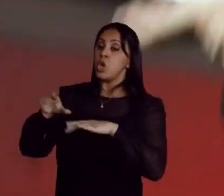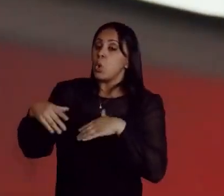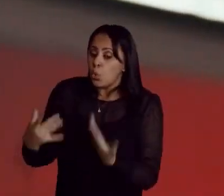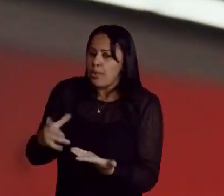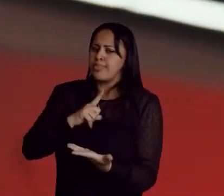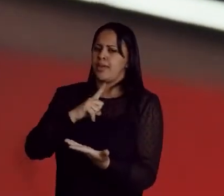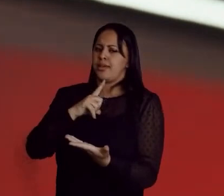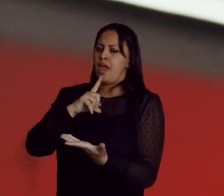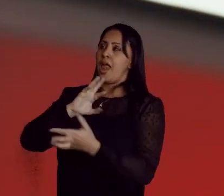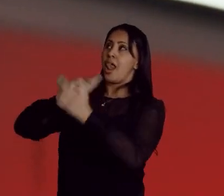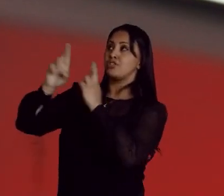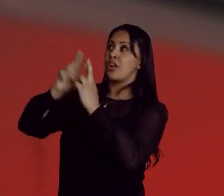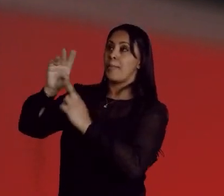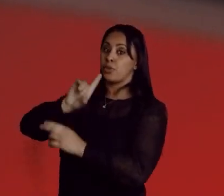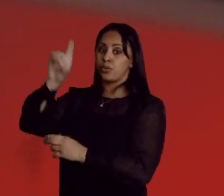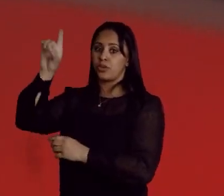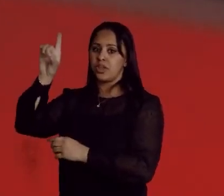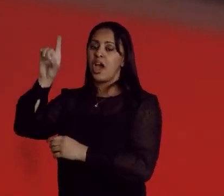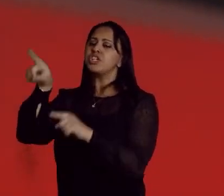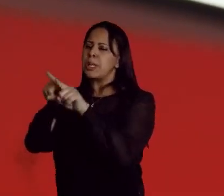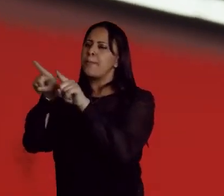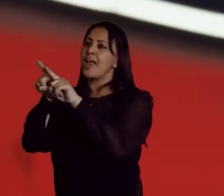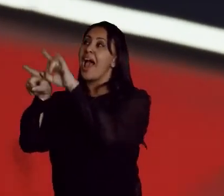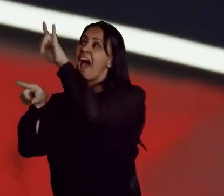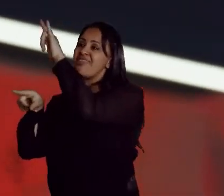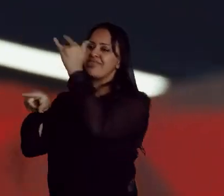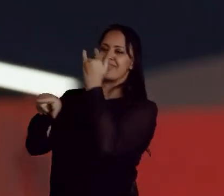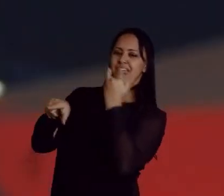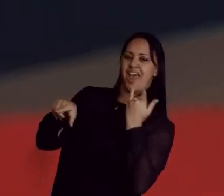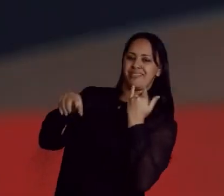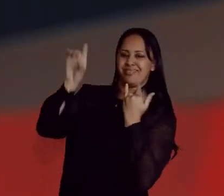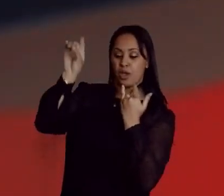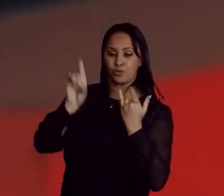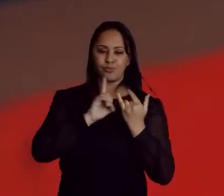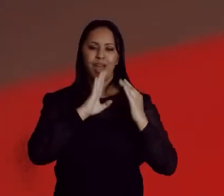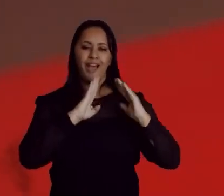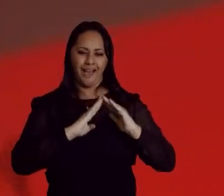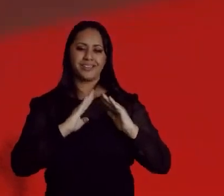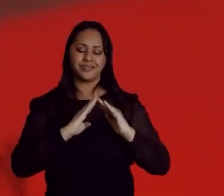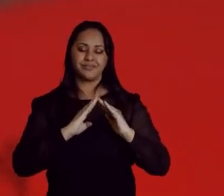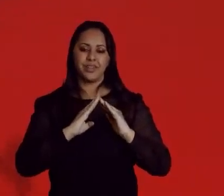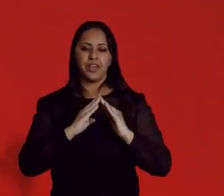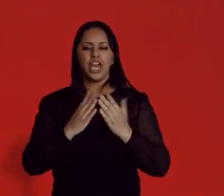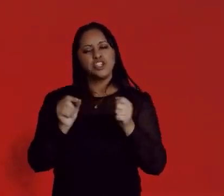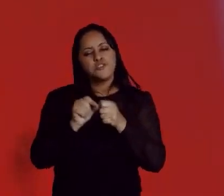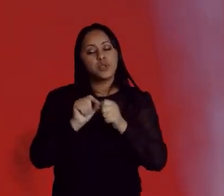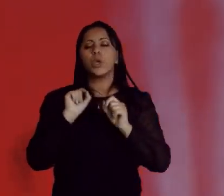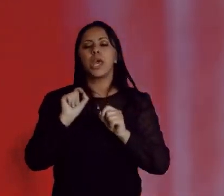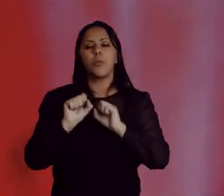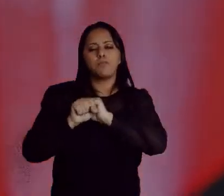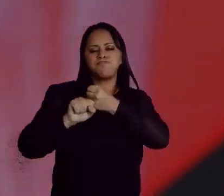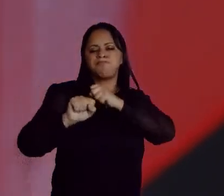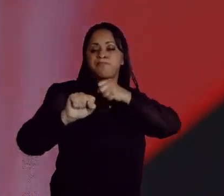Deus, nós atraímos isso para nossa casa. E aí a gente faz uma extensão do reino.